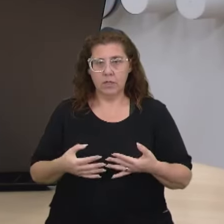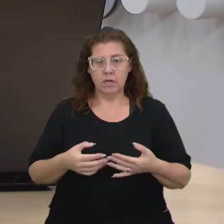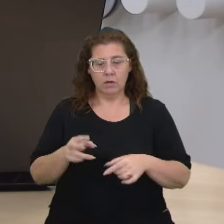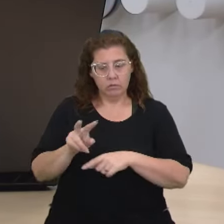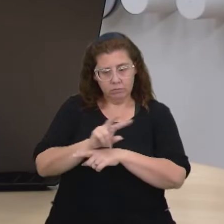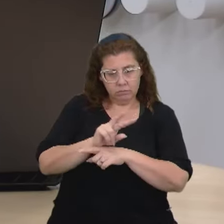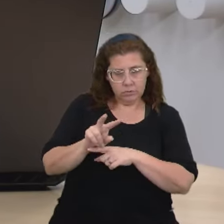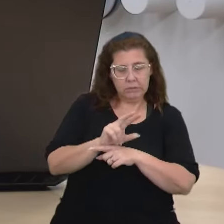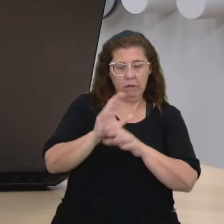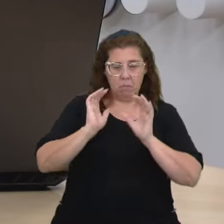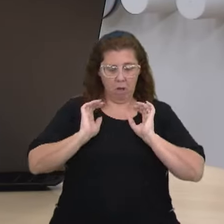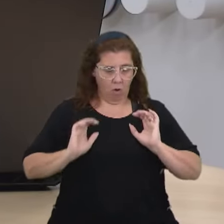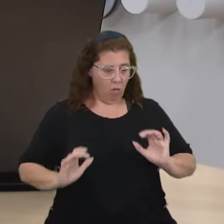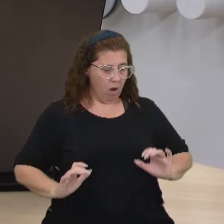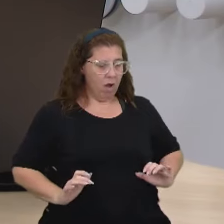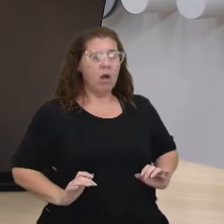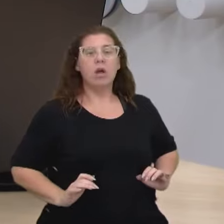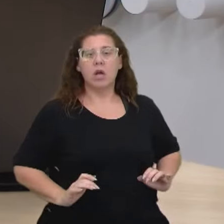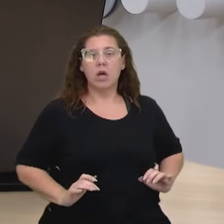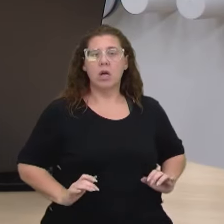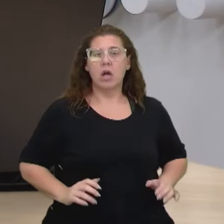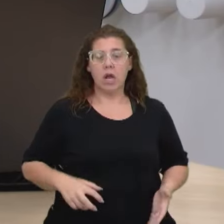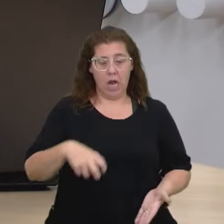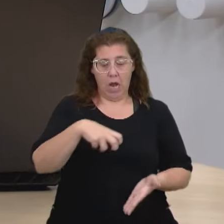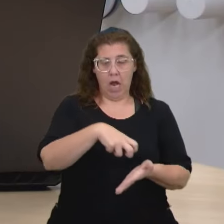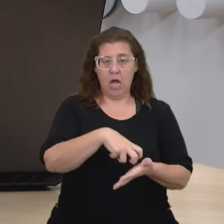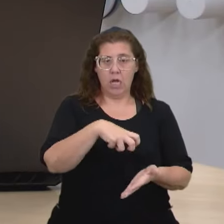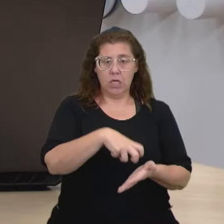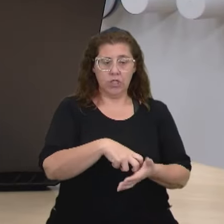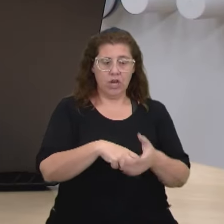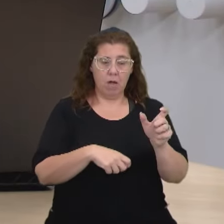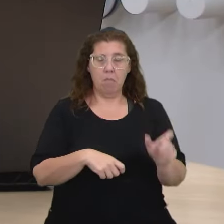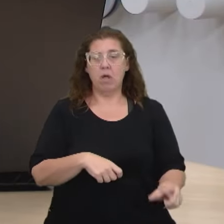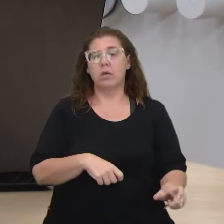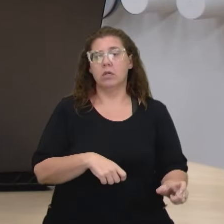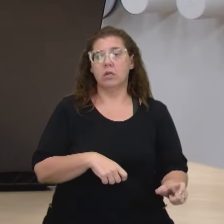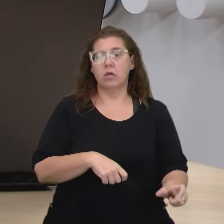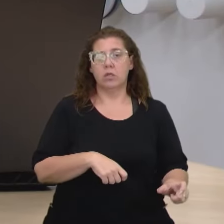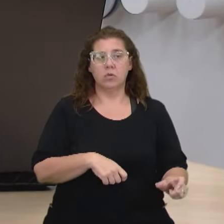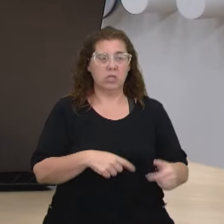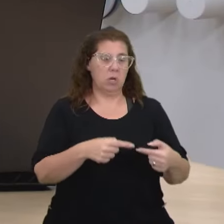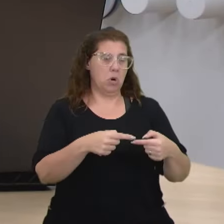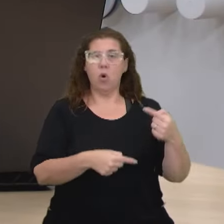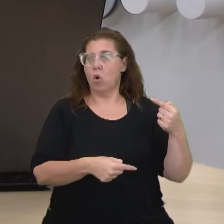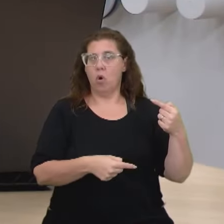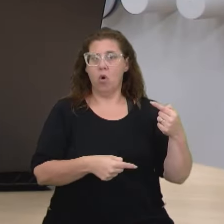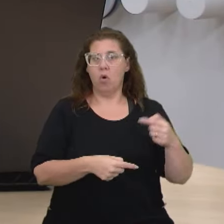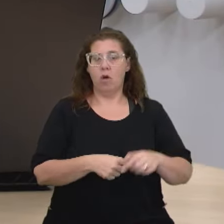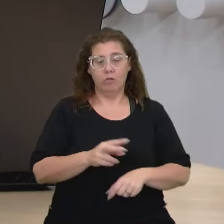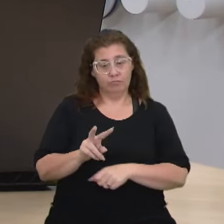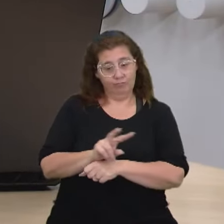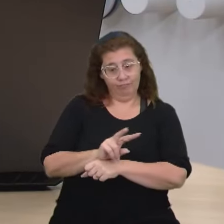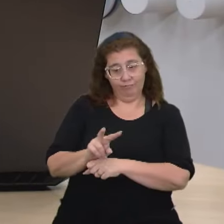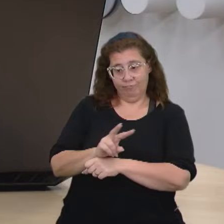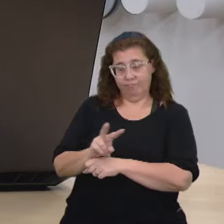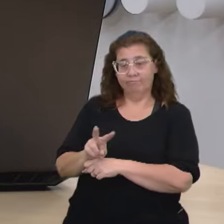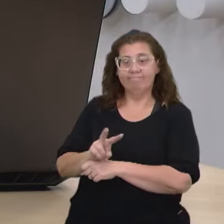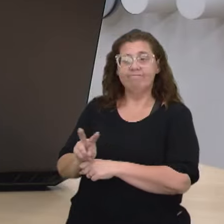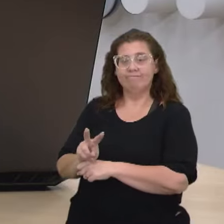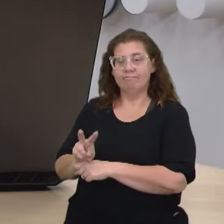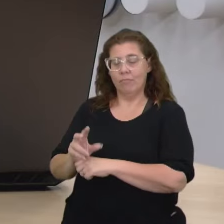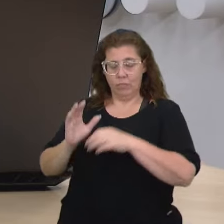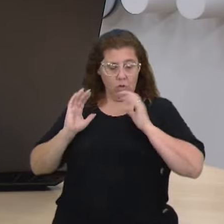monitorar comportamentos, punir aqueles que são chamados de inadequados, vigiar, né,